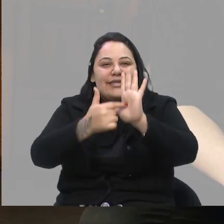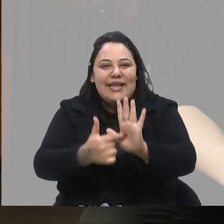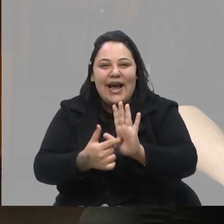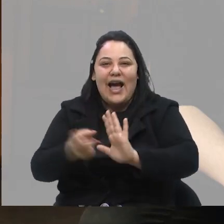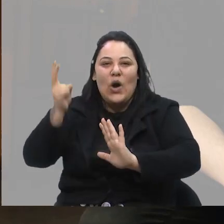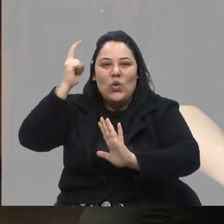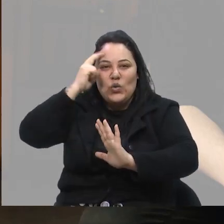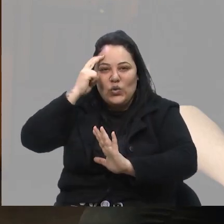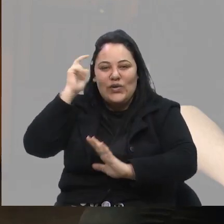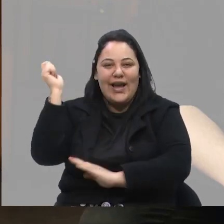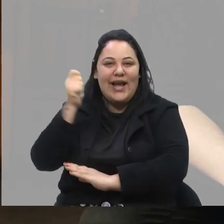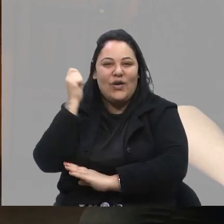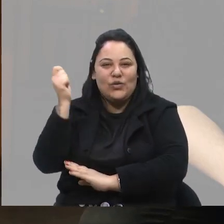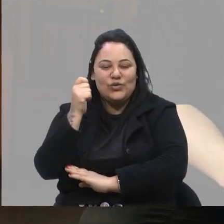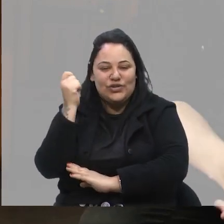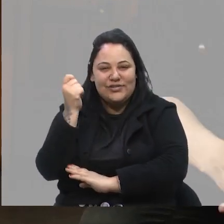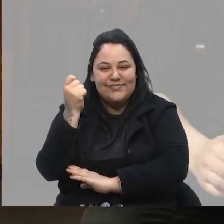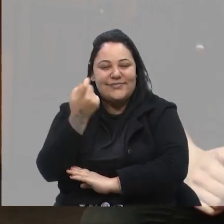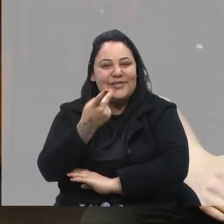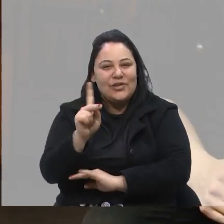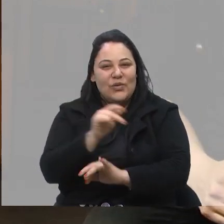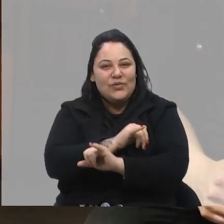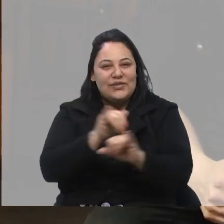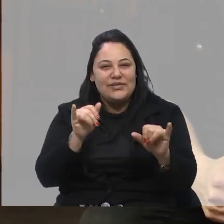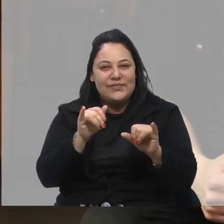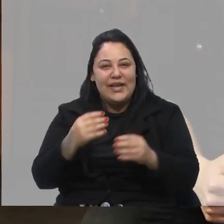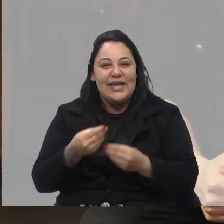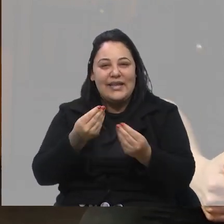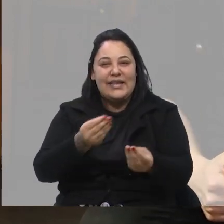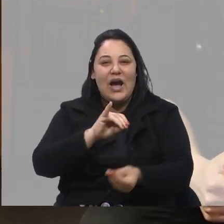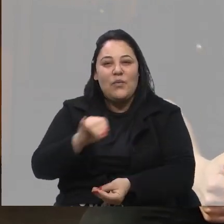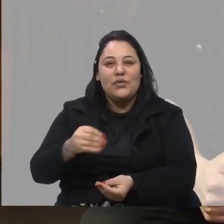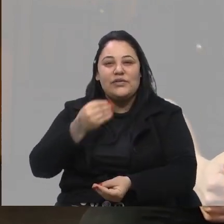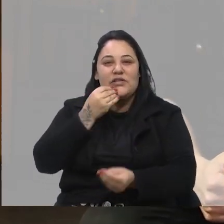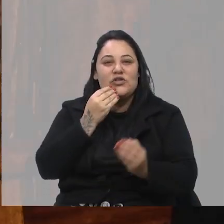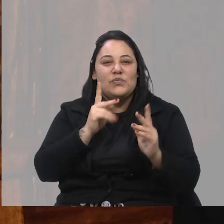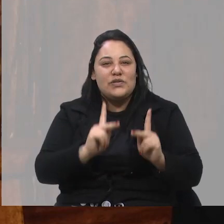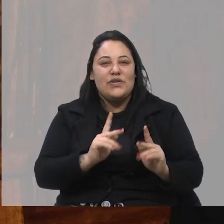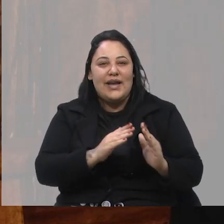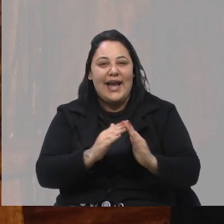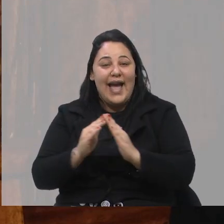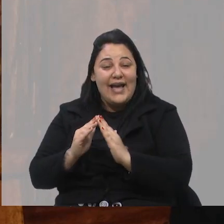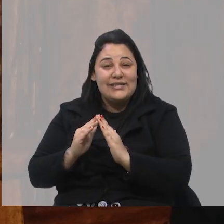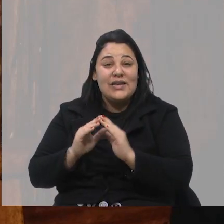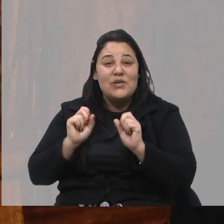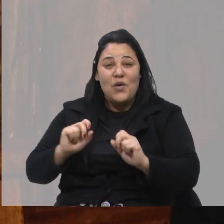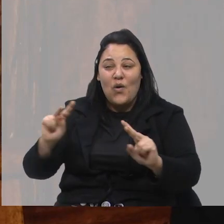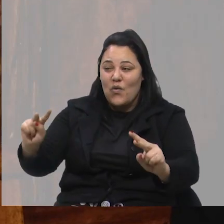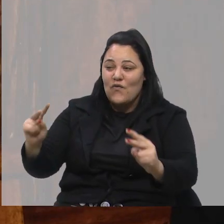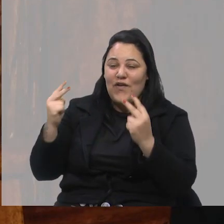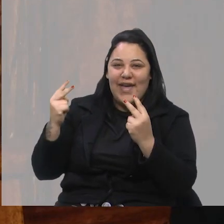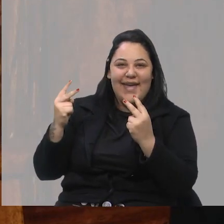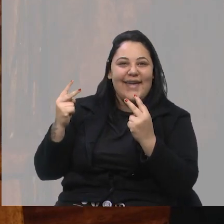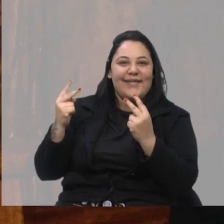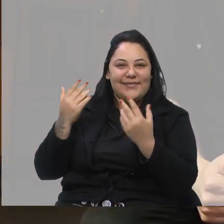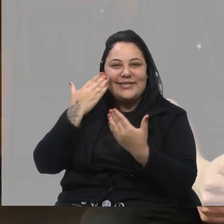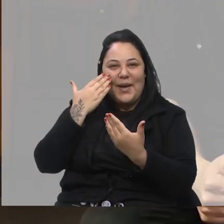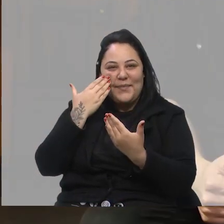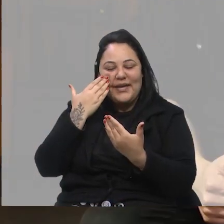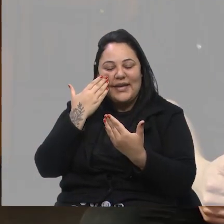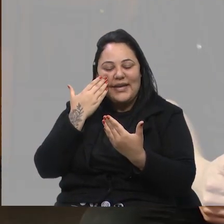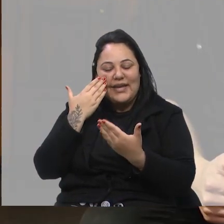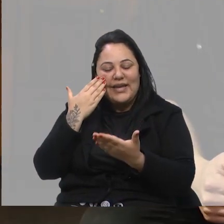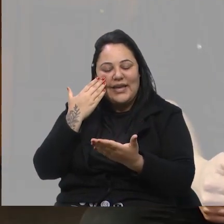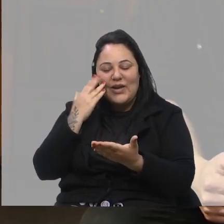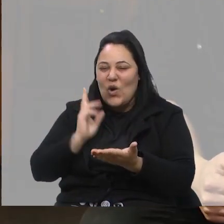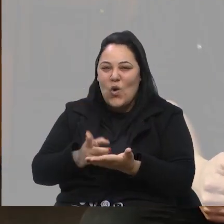do teu programa e para oportunizar as pessoas que estão em casa, que possam assistir e que possam